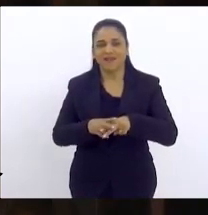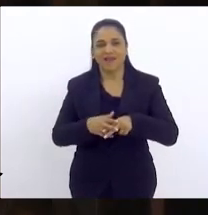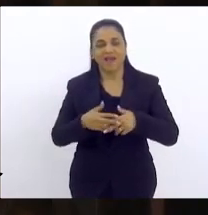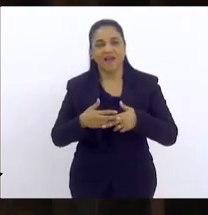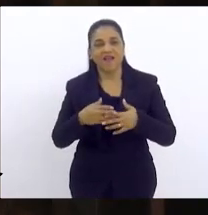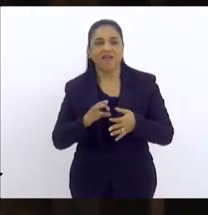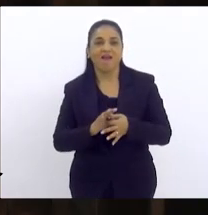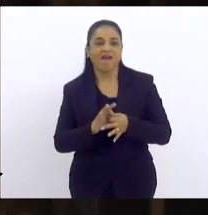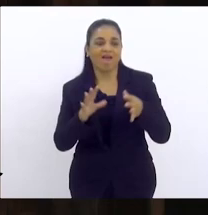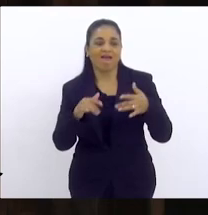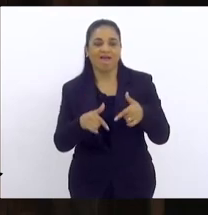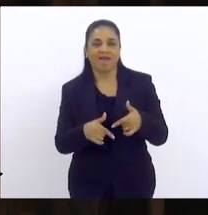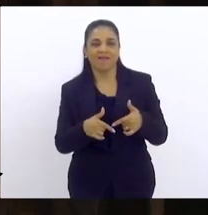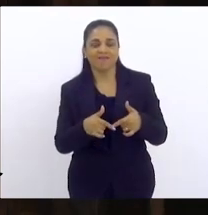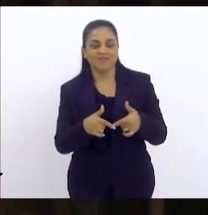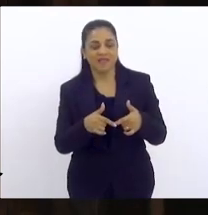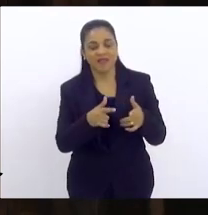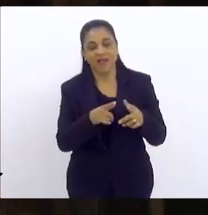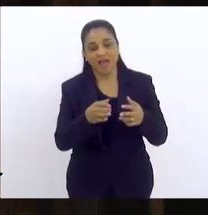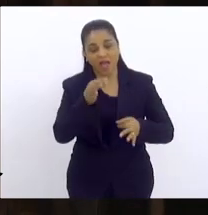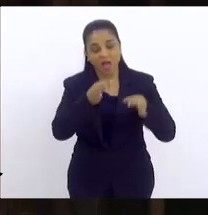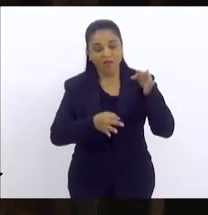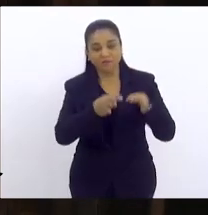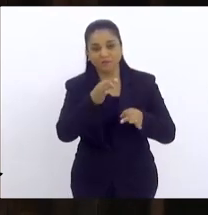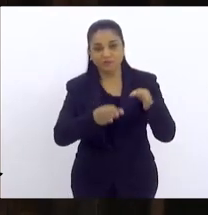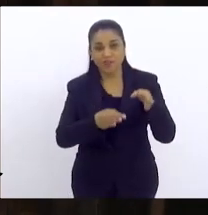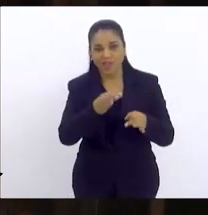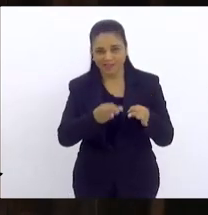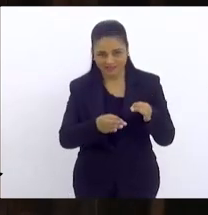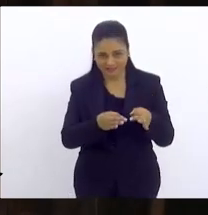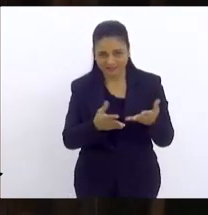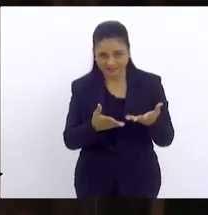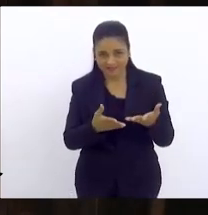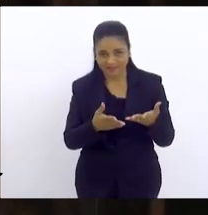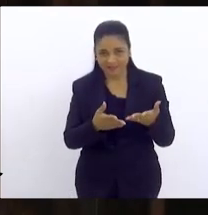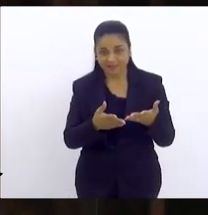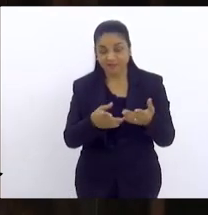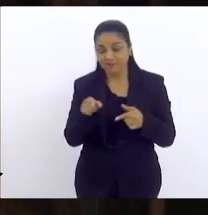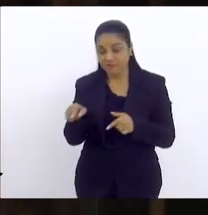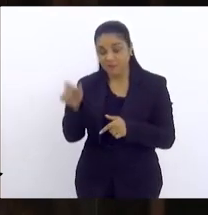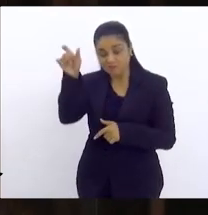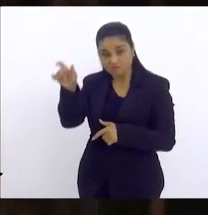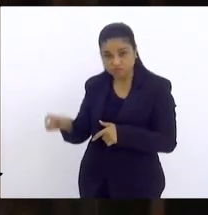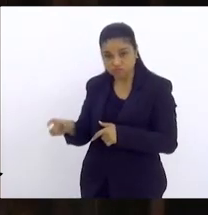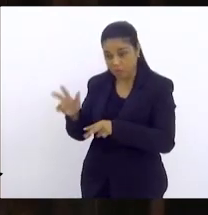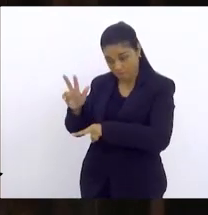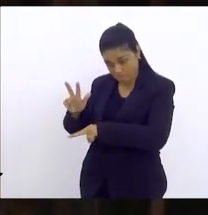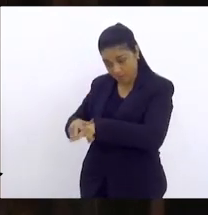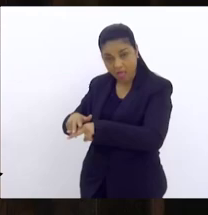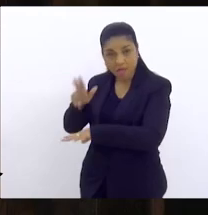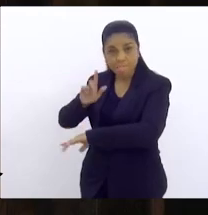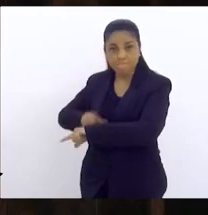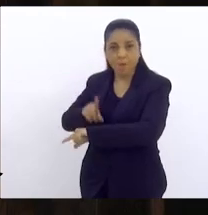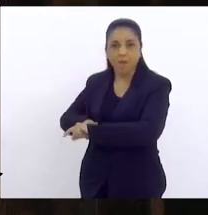Custódia E isso acontece quando aquele alto de prisão em flagrante Lavrado de uma maneira